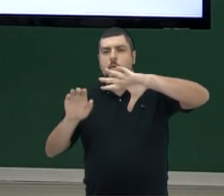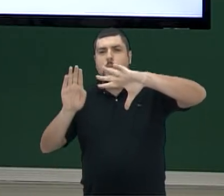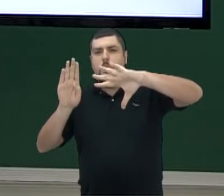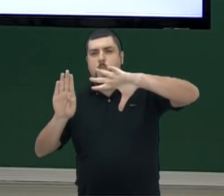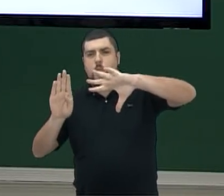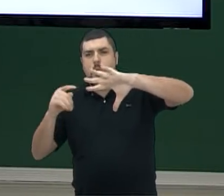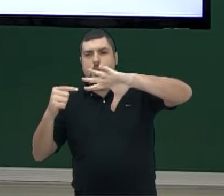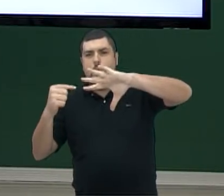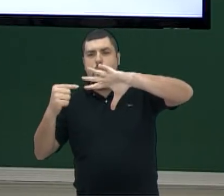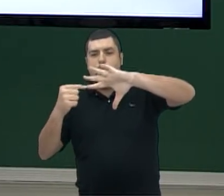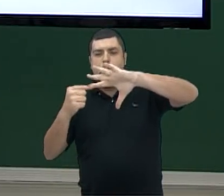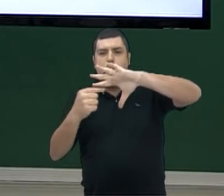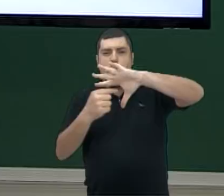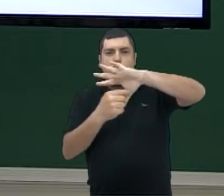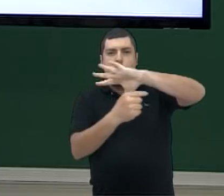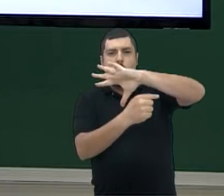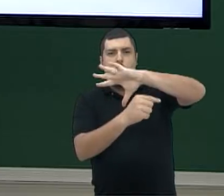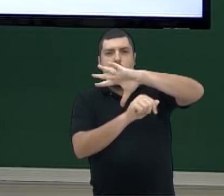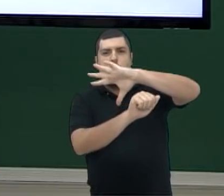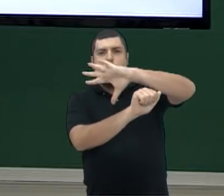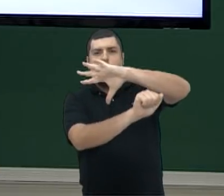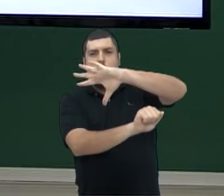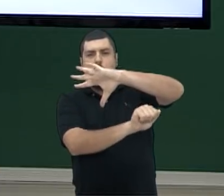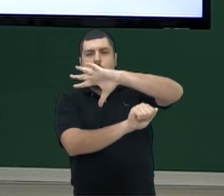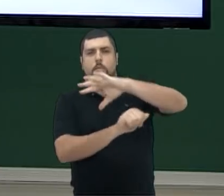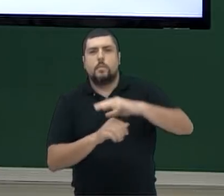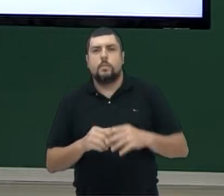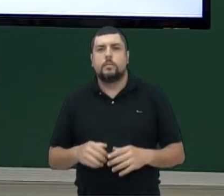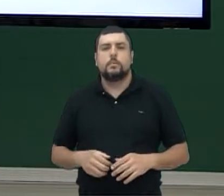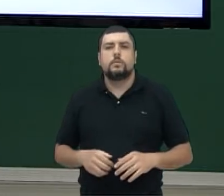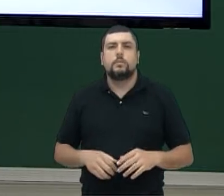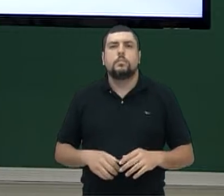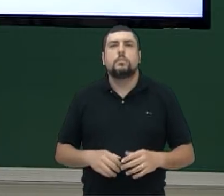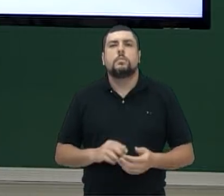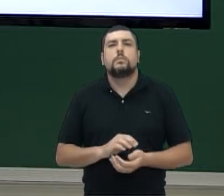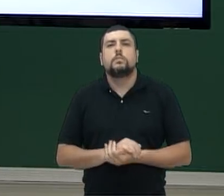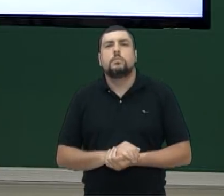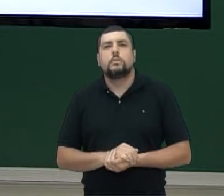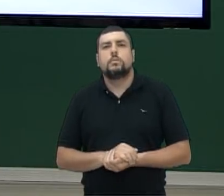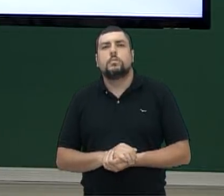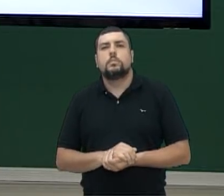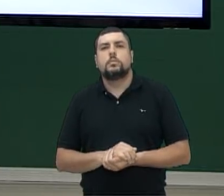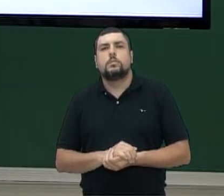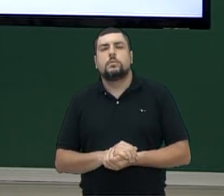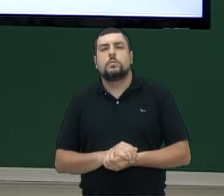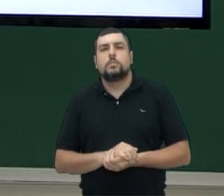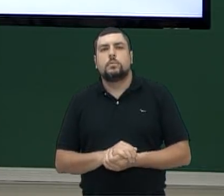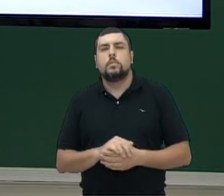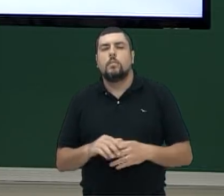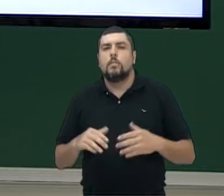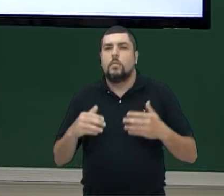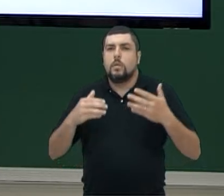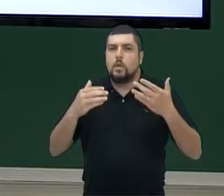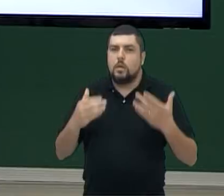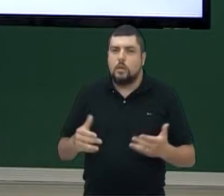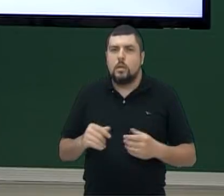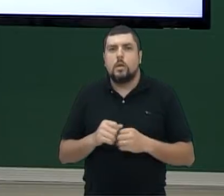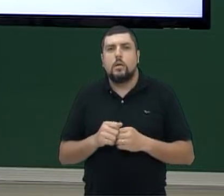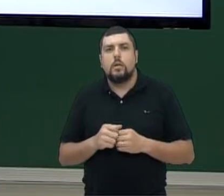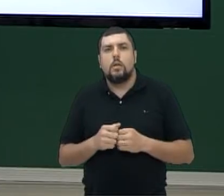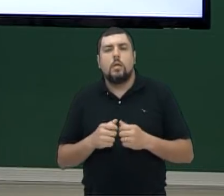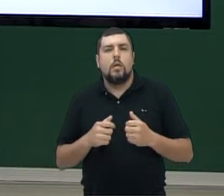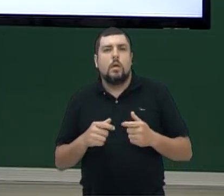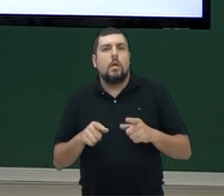saindo daqui, vindo para cá. A mesma coisa nós vamos observar olhando para